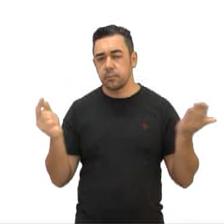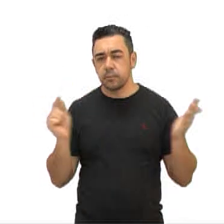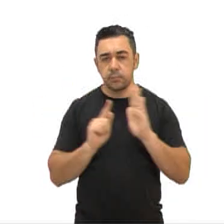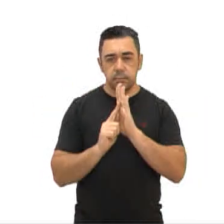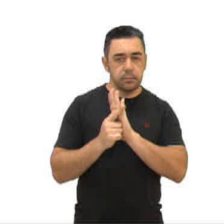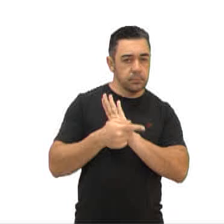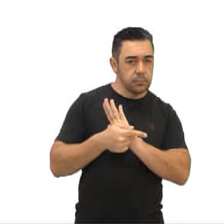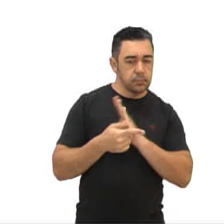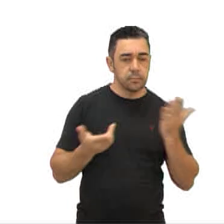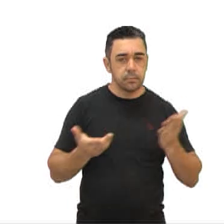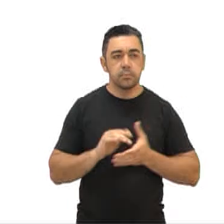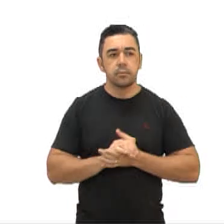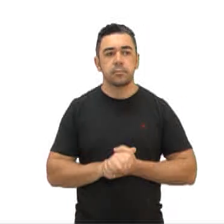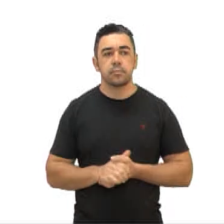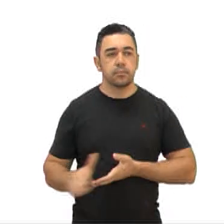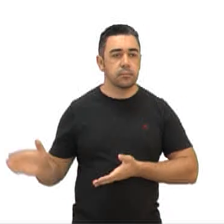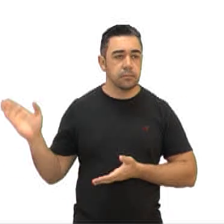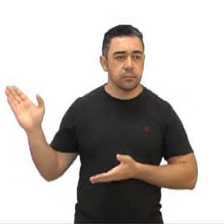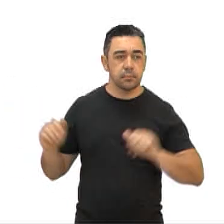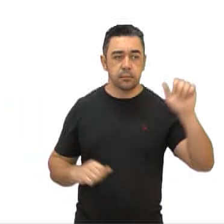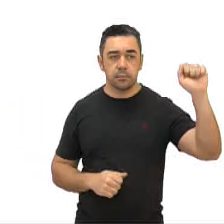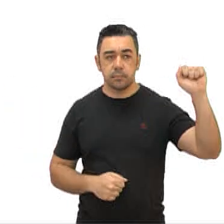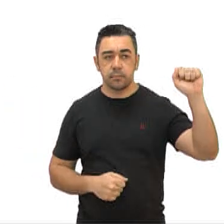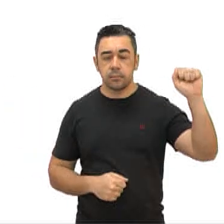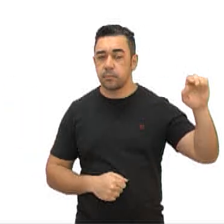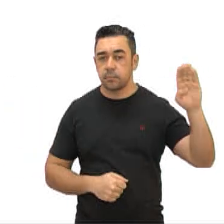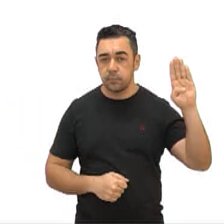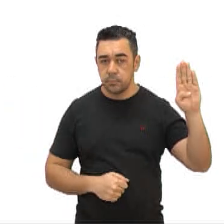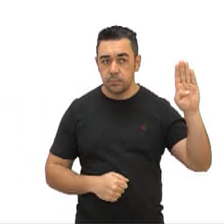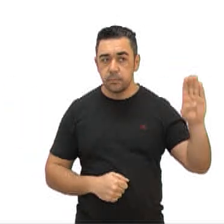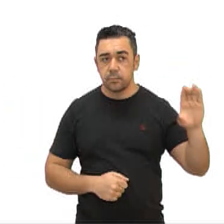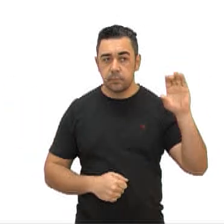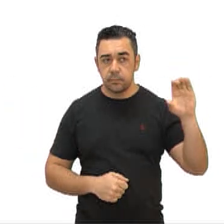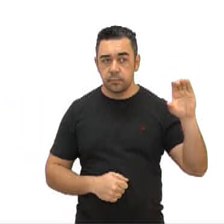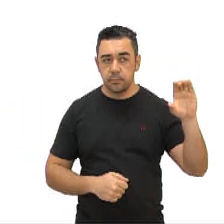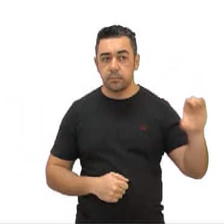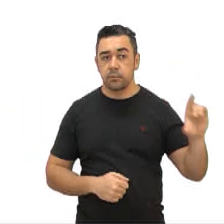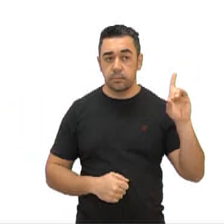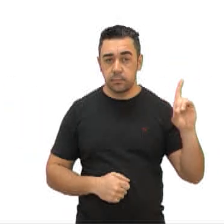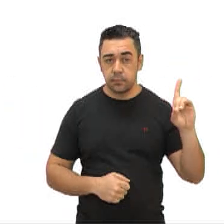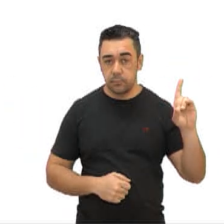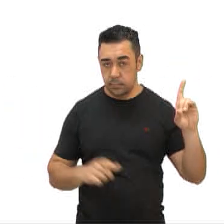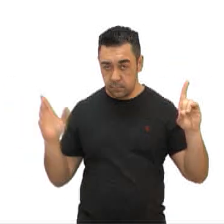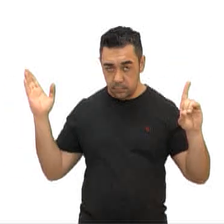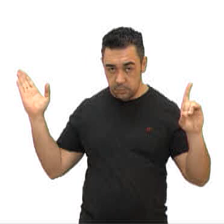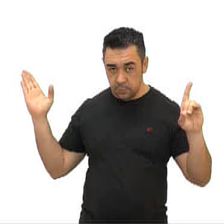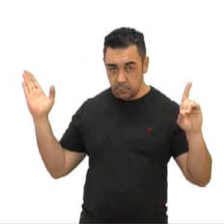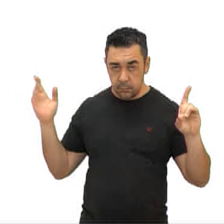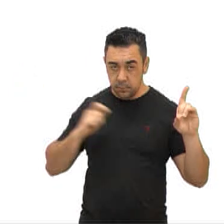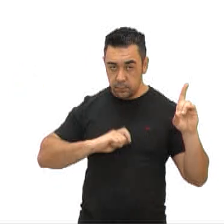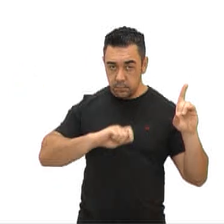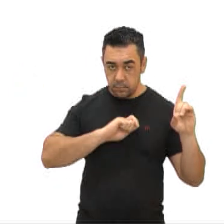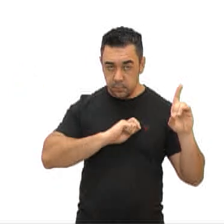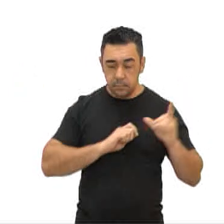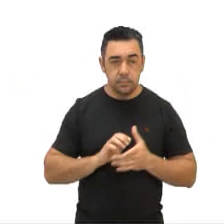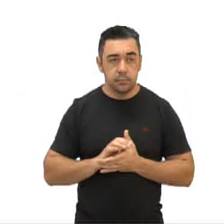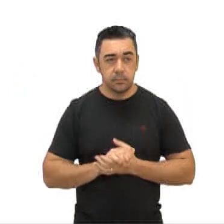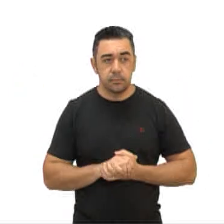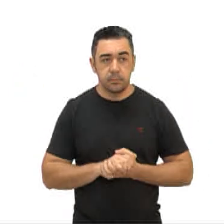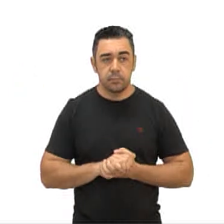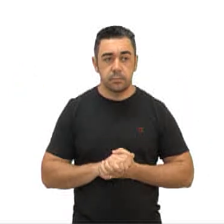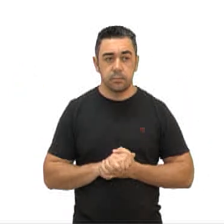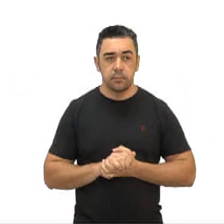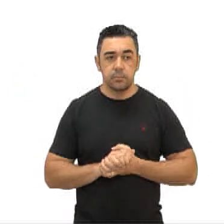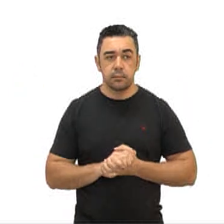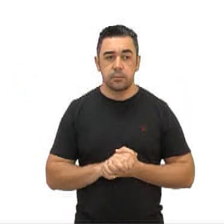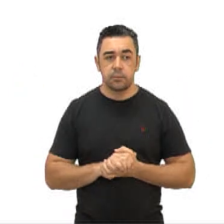isso não há compromisso com a verdade? É um gênero que hace parte de la oralidade? Será que é um gênero